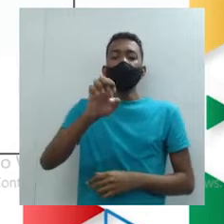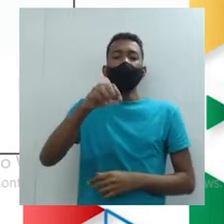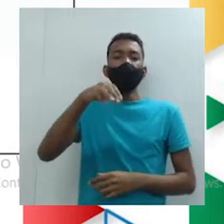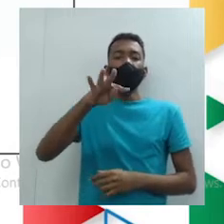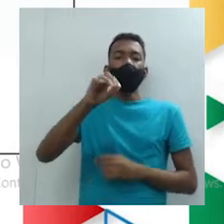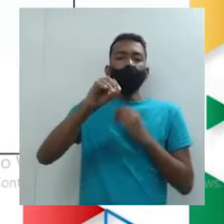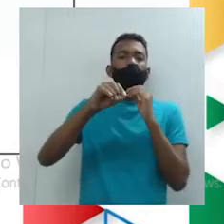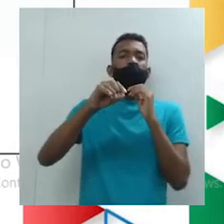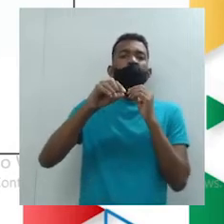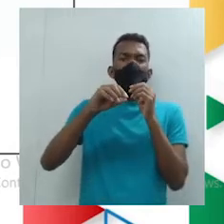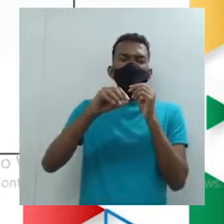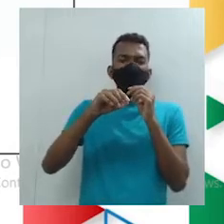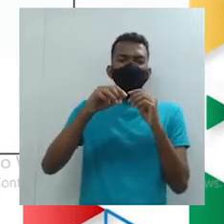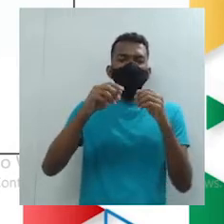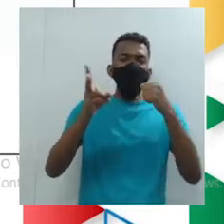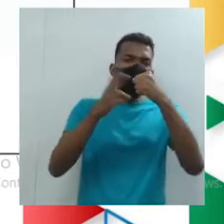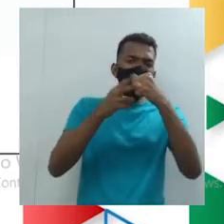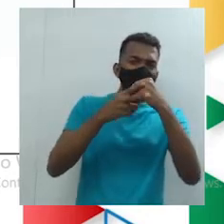remeter,